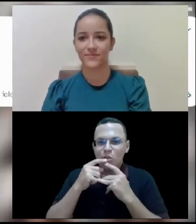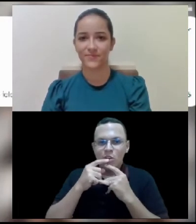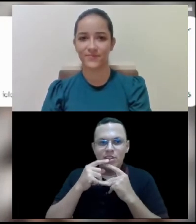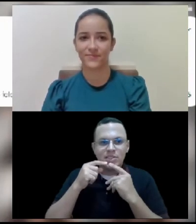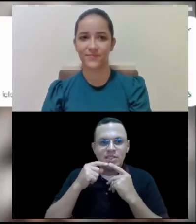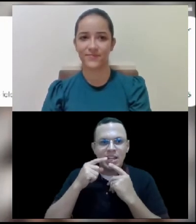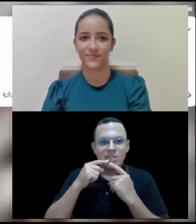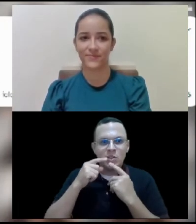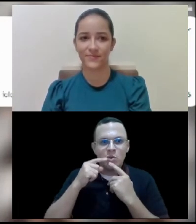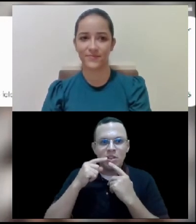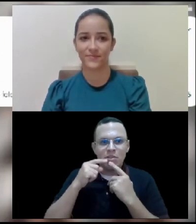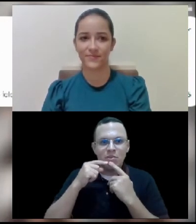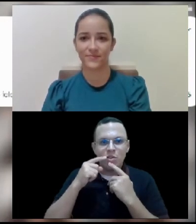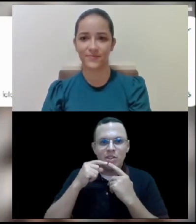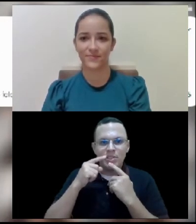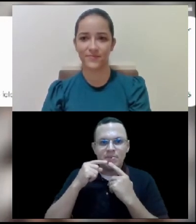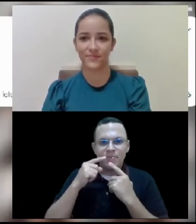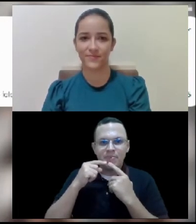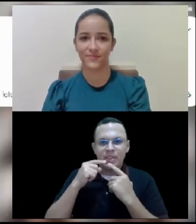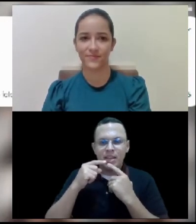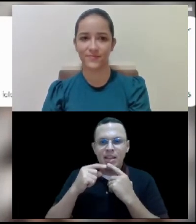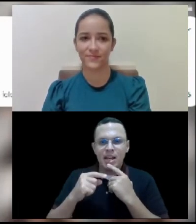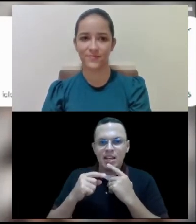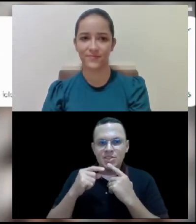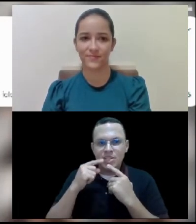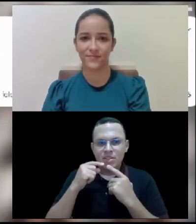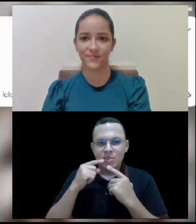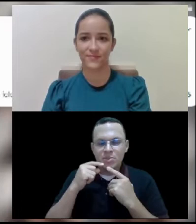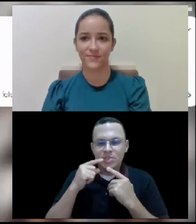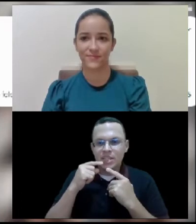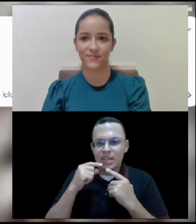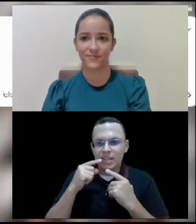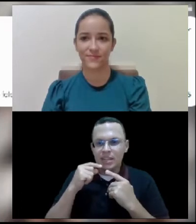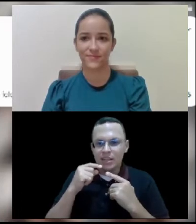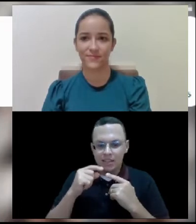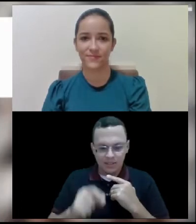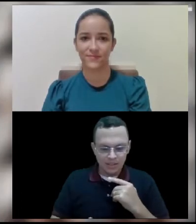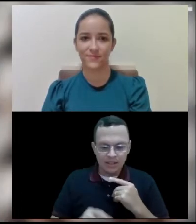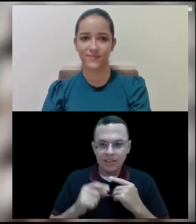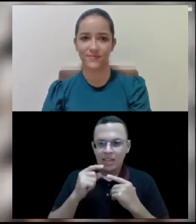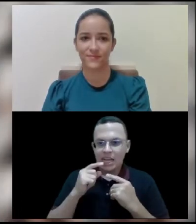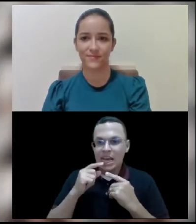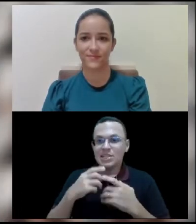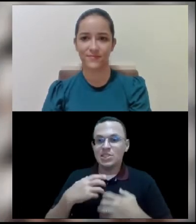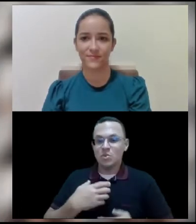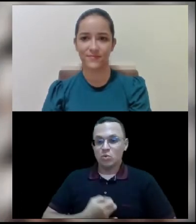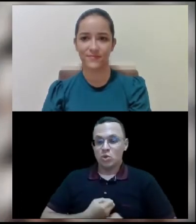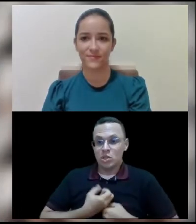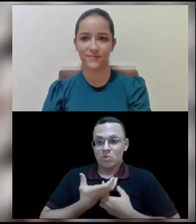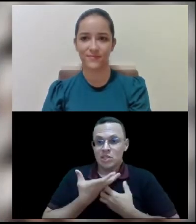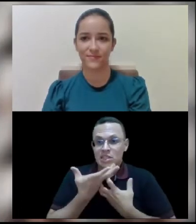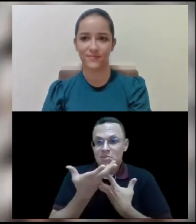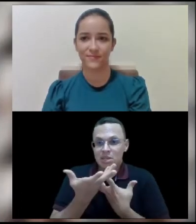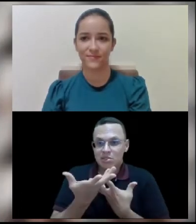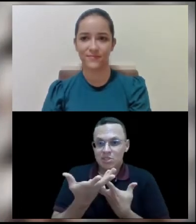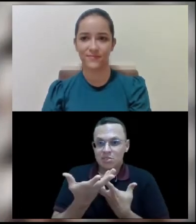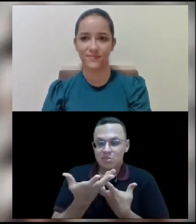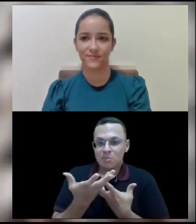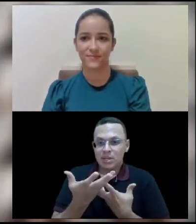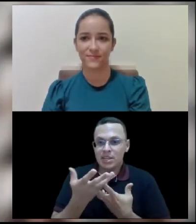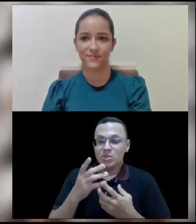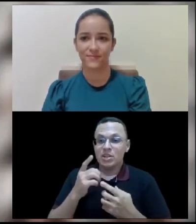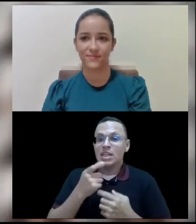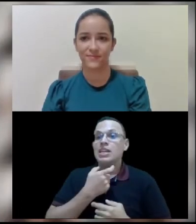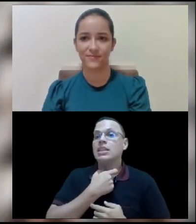na voz, assim como na voz, a gente consegue, assim, são os sentimentos que